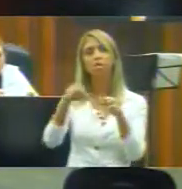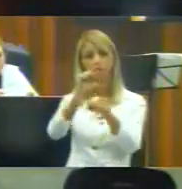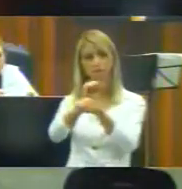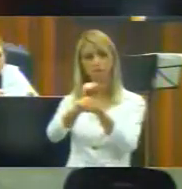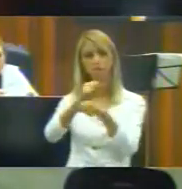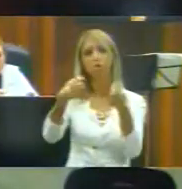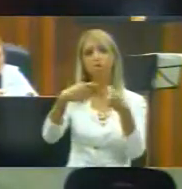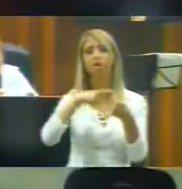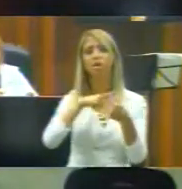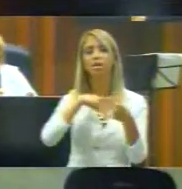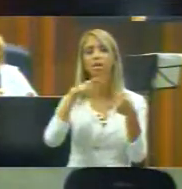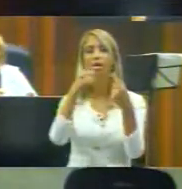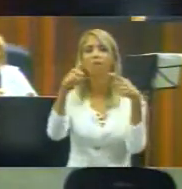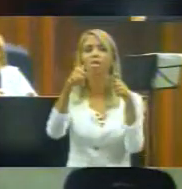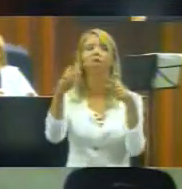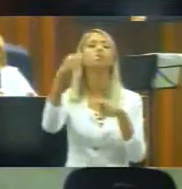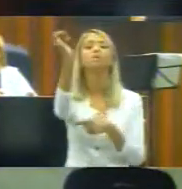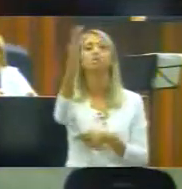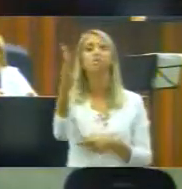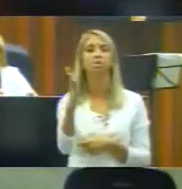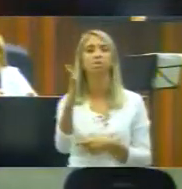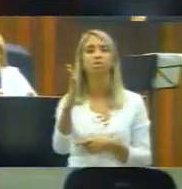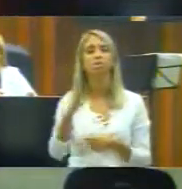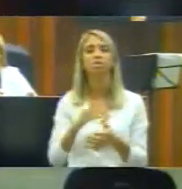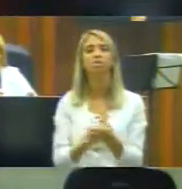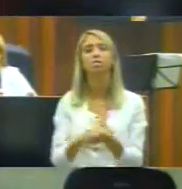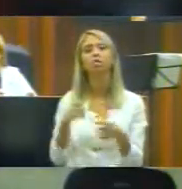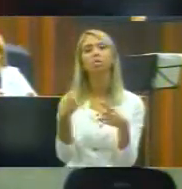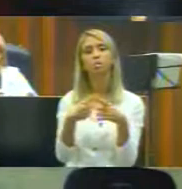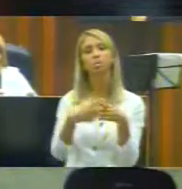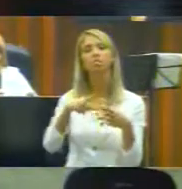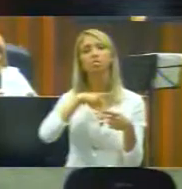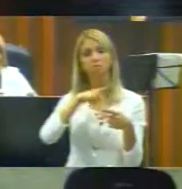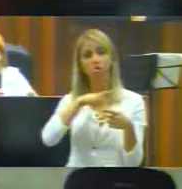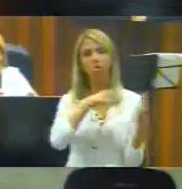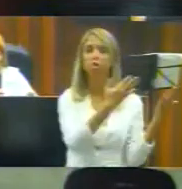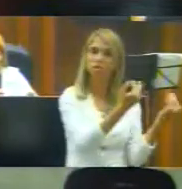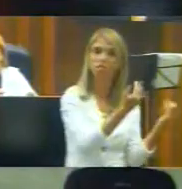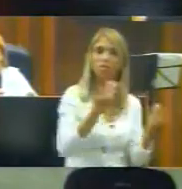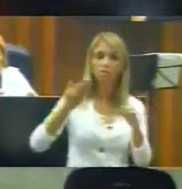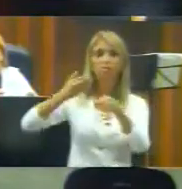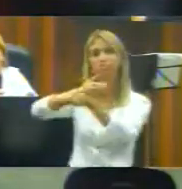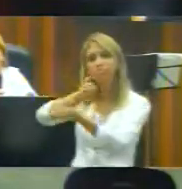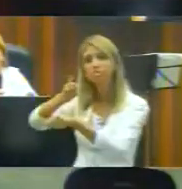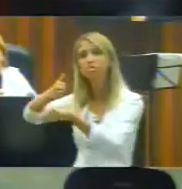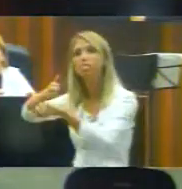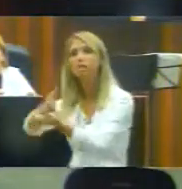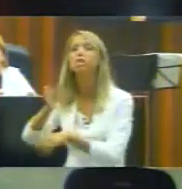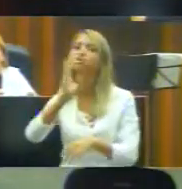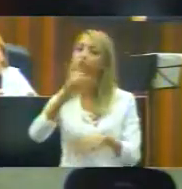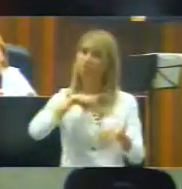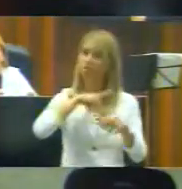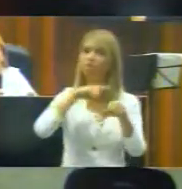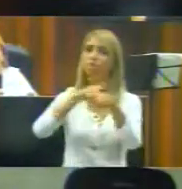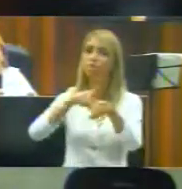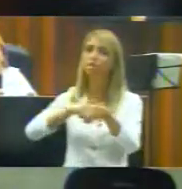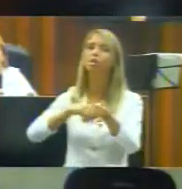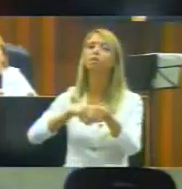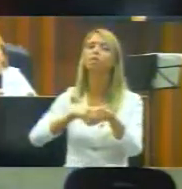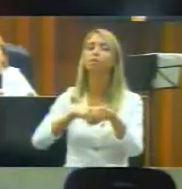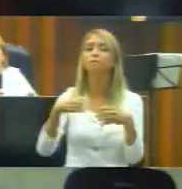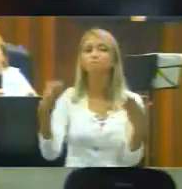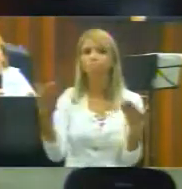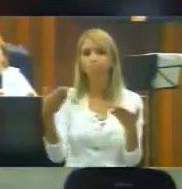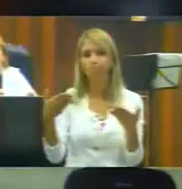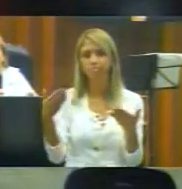nacional antes de abrir até a palavra às autoridades, porque ainda tinha alguns parlamentares para chegar. Então já demos esse tempo e estamos recebendo